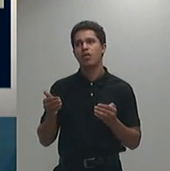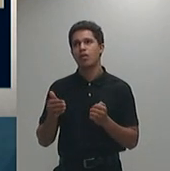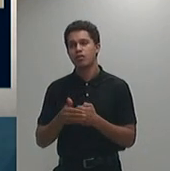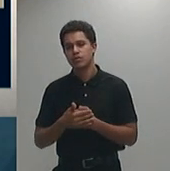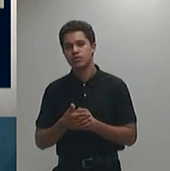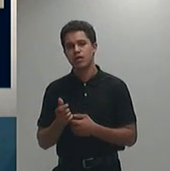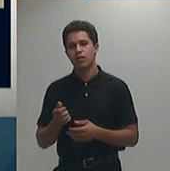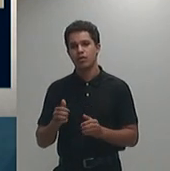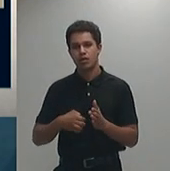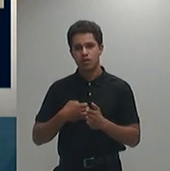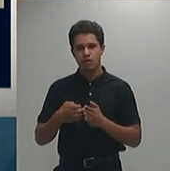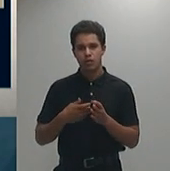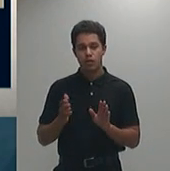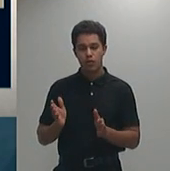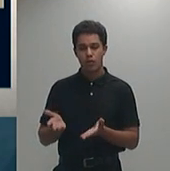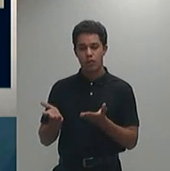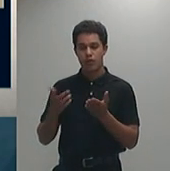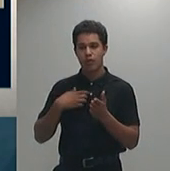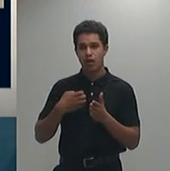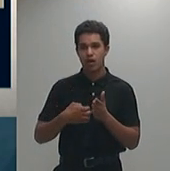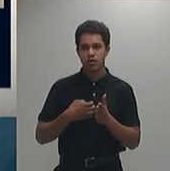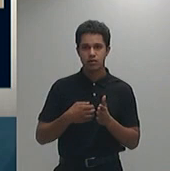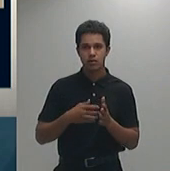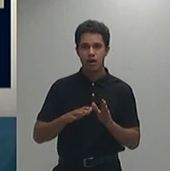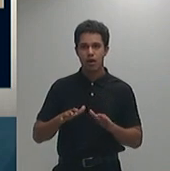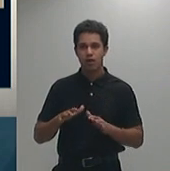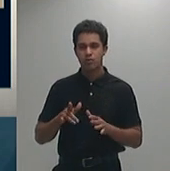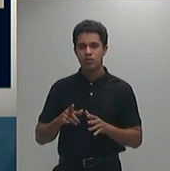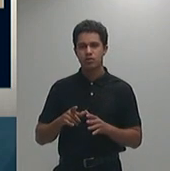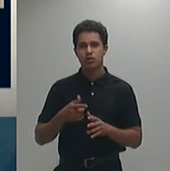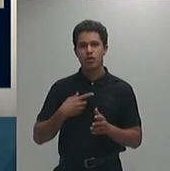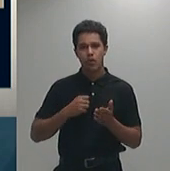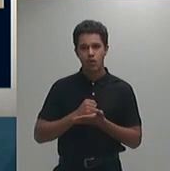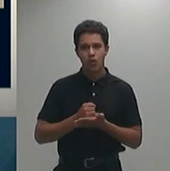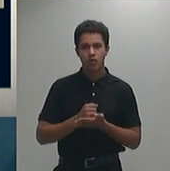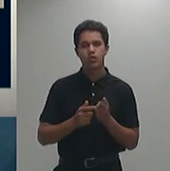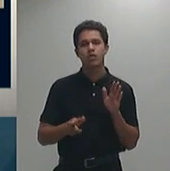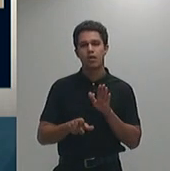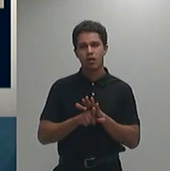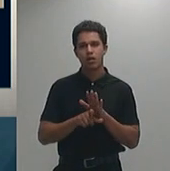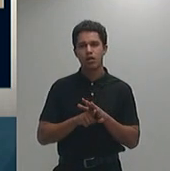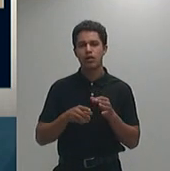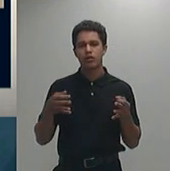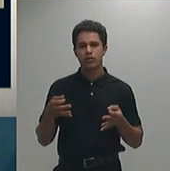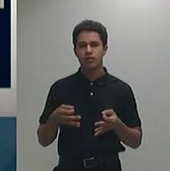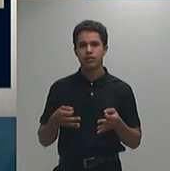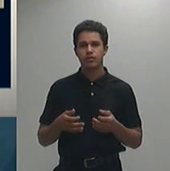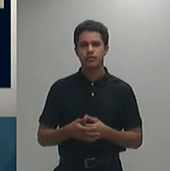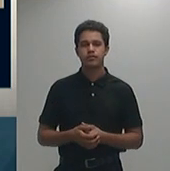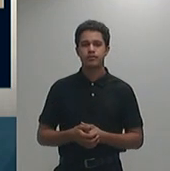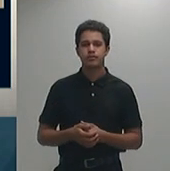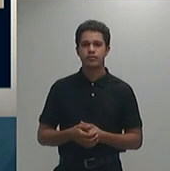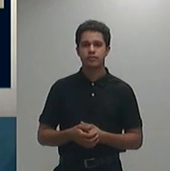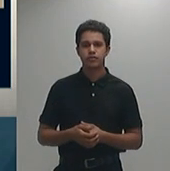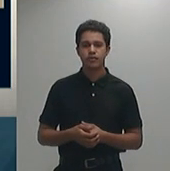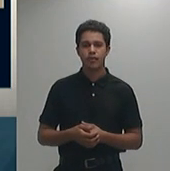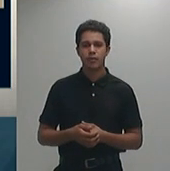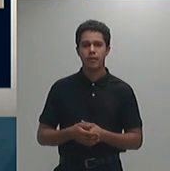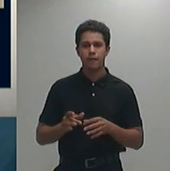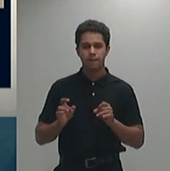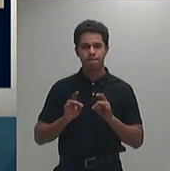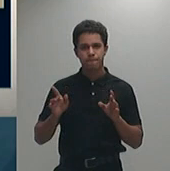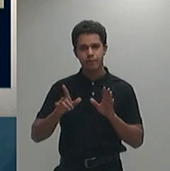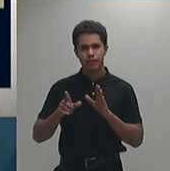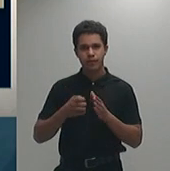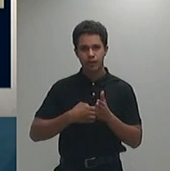social de responsabilidade do controlador do exercício da legitimidade extraordinária subsidiária a deliberação da companhia para